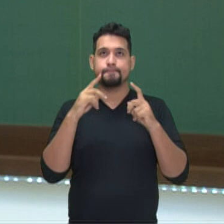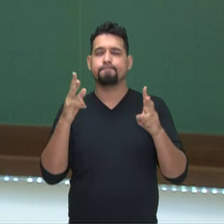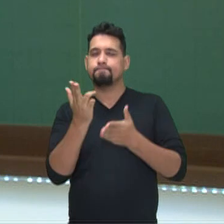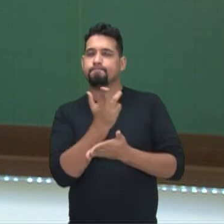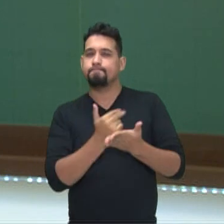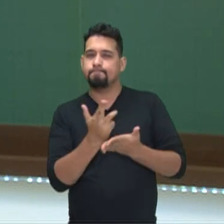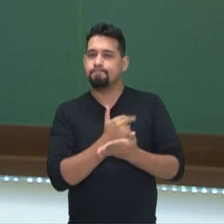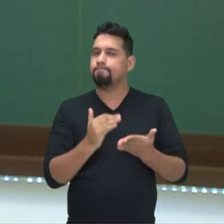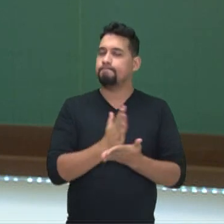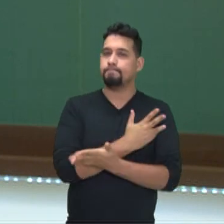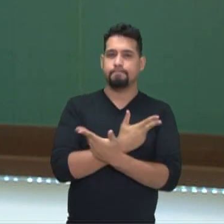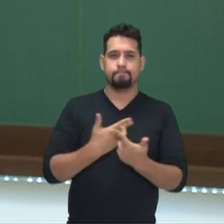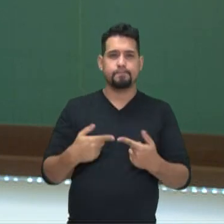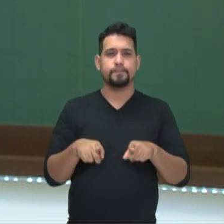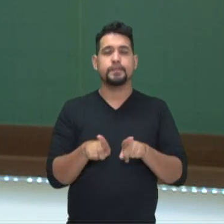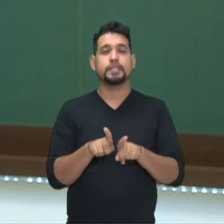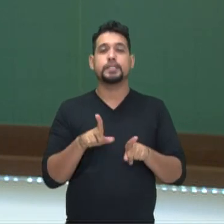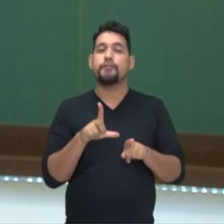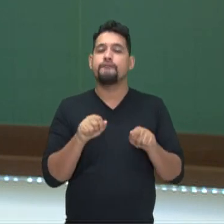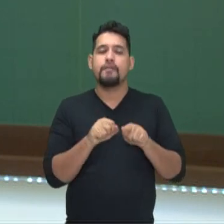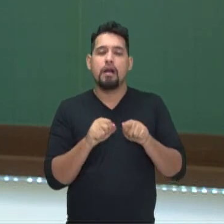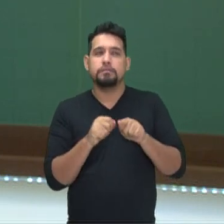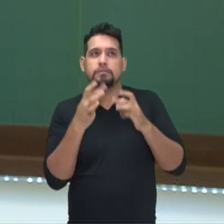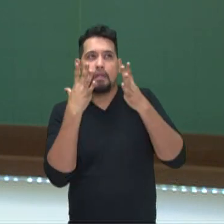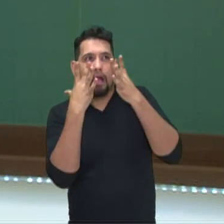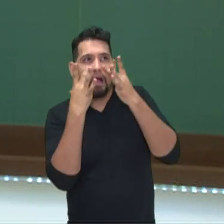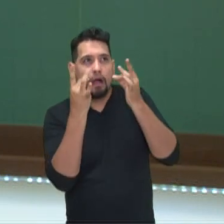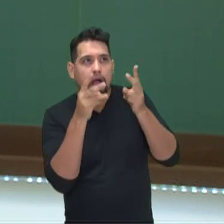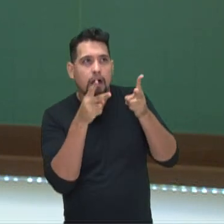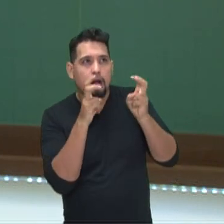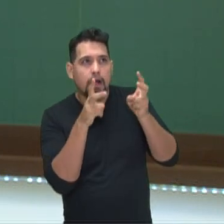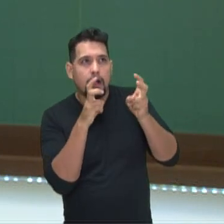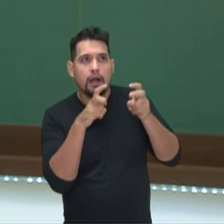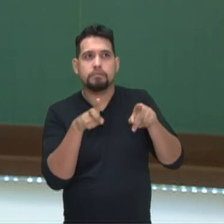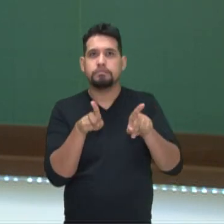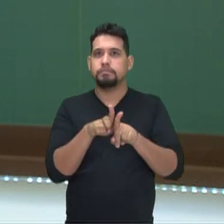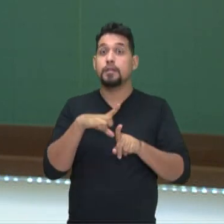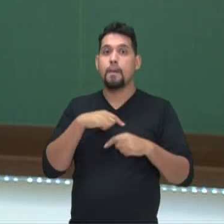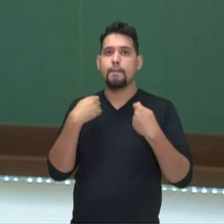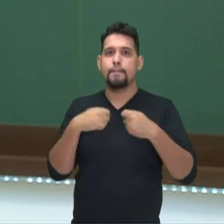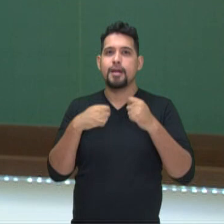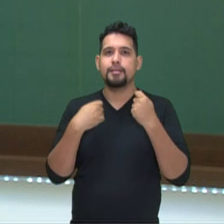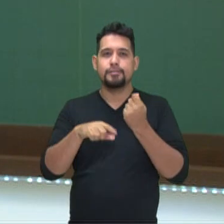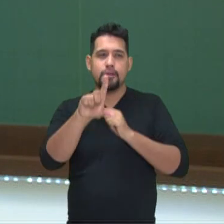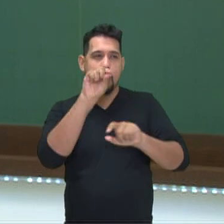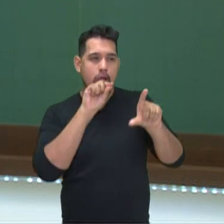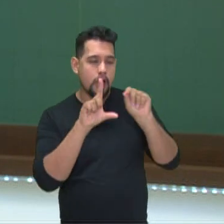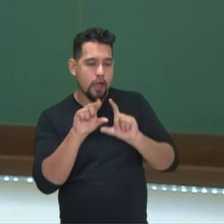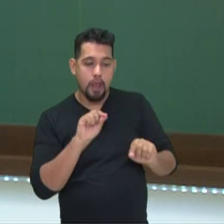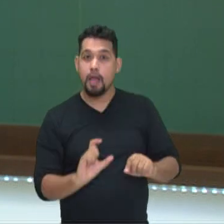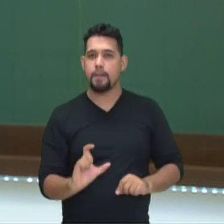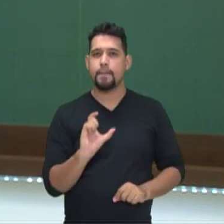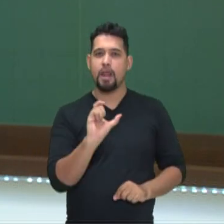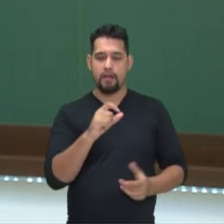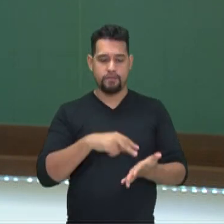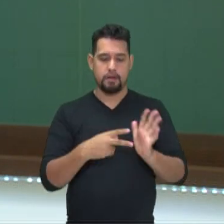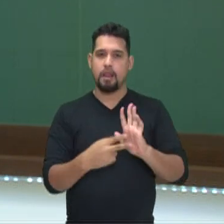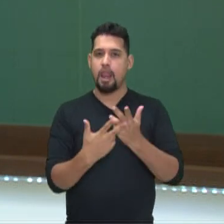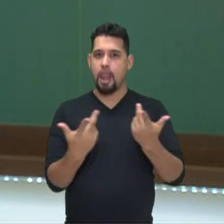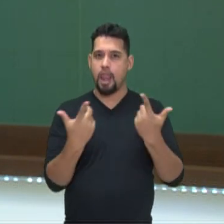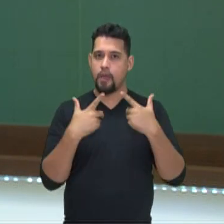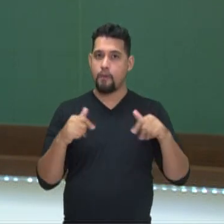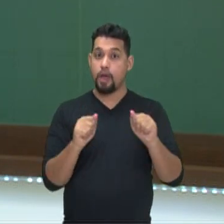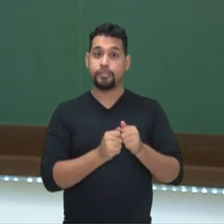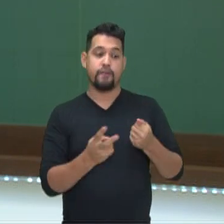desenho, uma ilustração que cative a atenção do leitor. Eu tenho que escolher as palavras, que são os recursos da